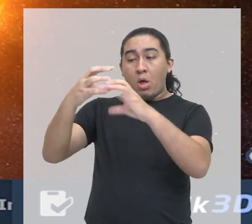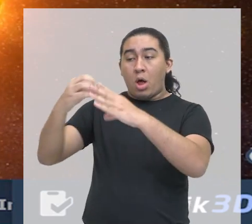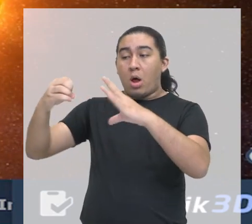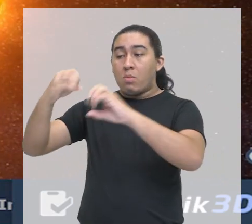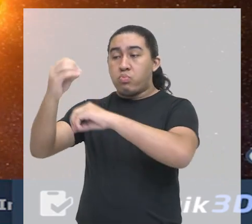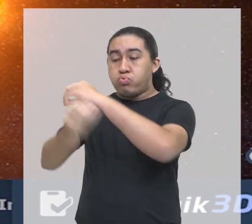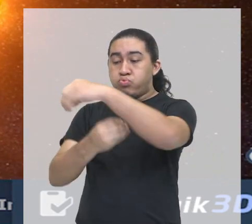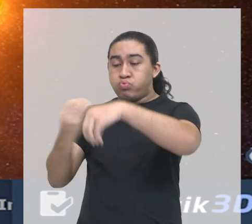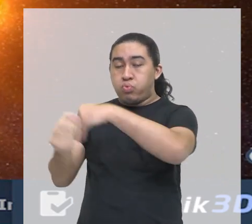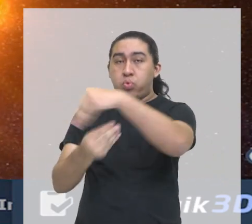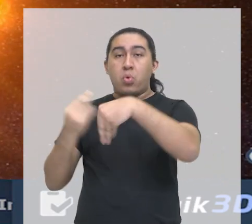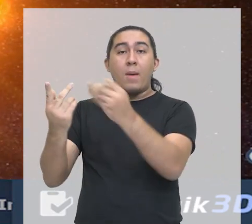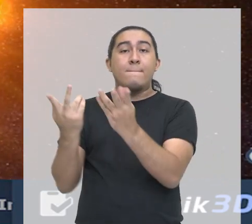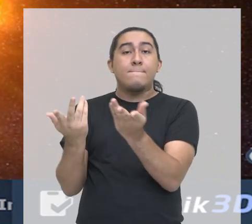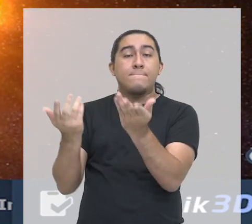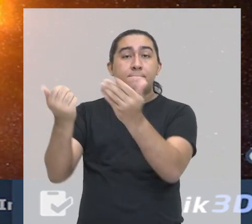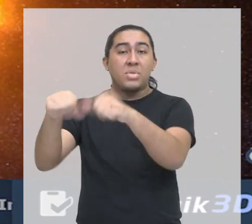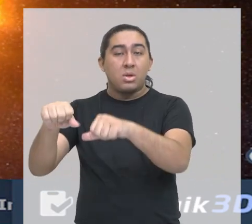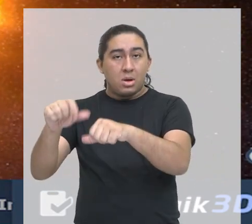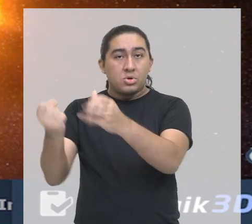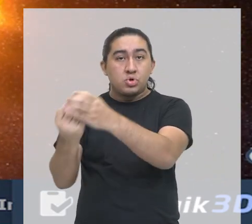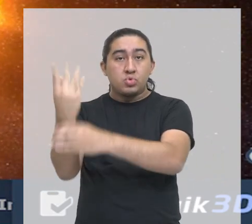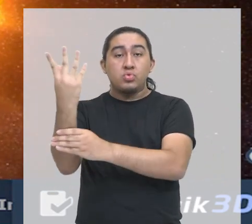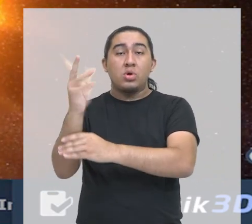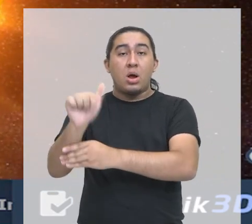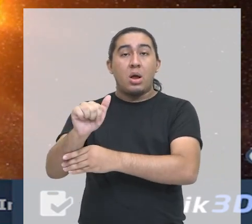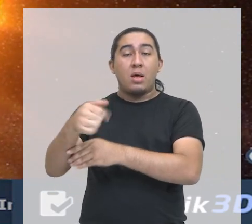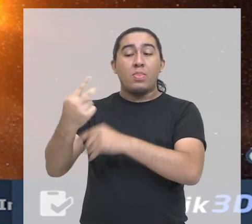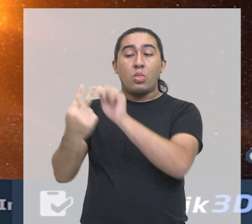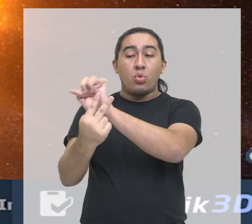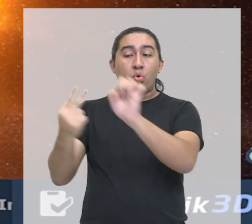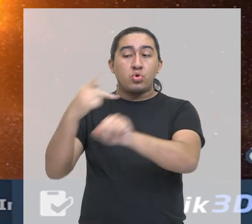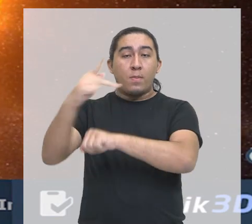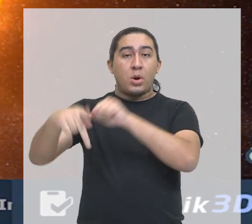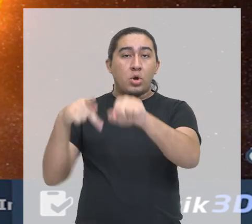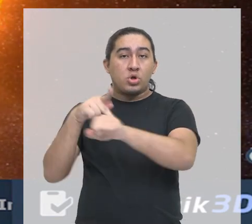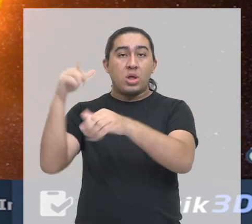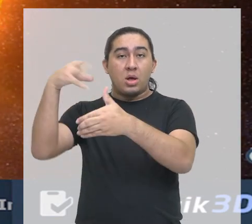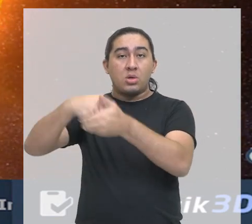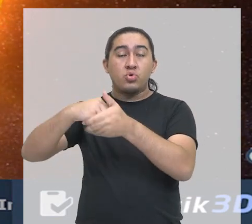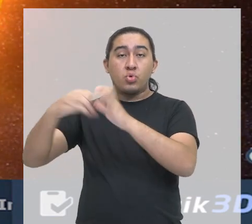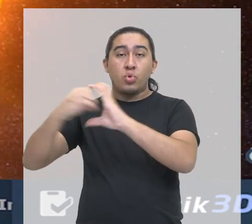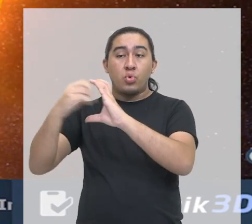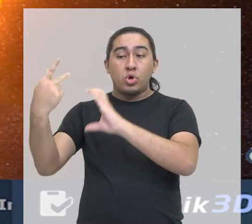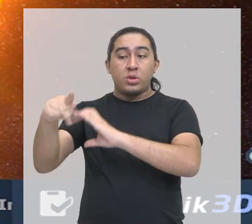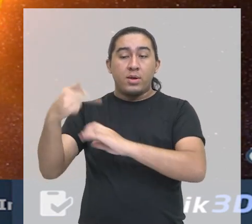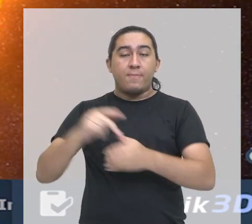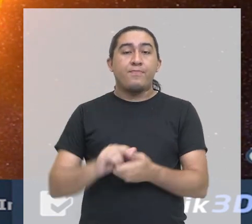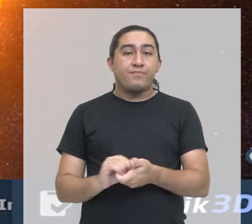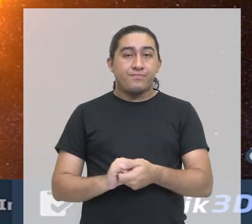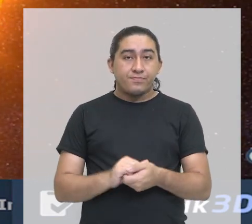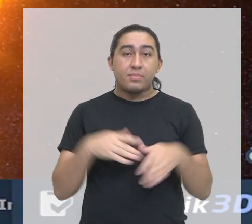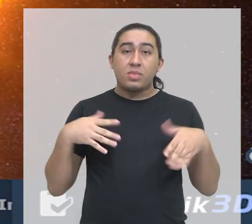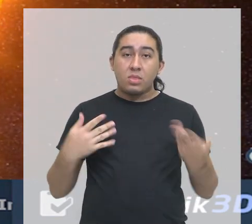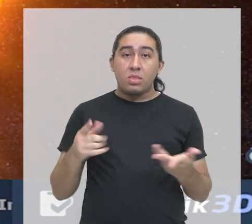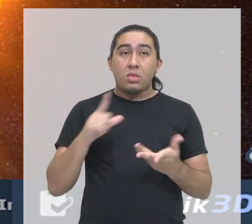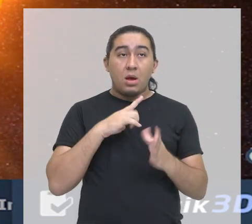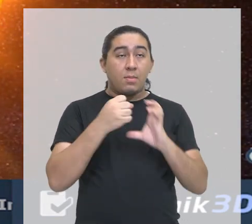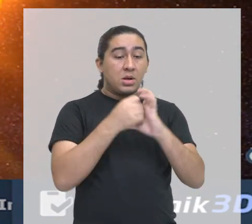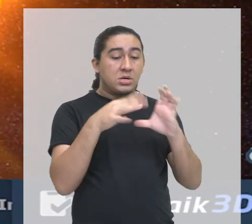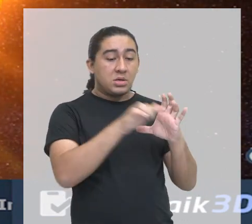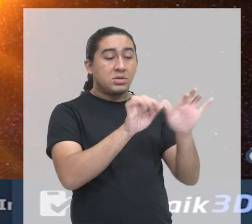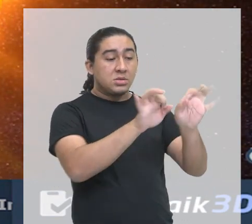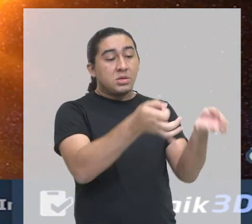que tem 2 prótons no seu núcleo, correto? Então, basicamente é assim, a gente parte de um elemento mais